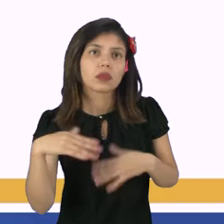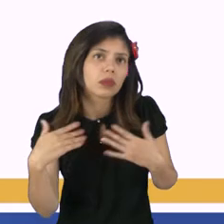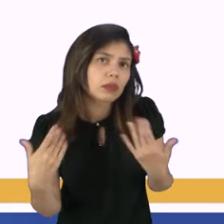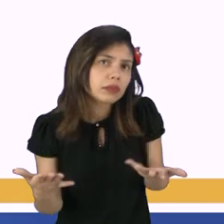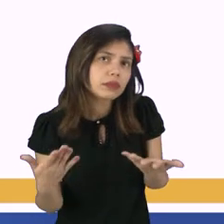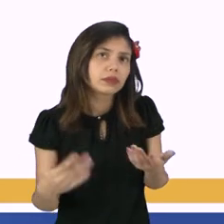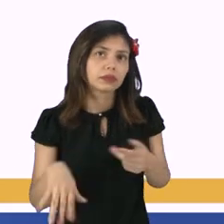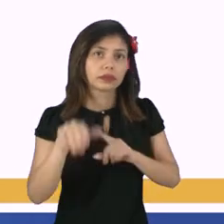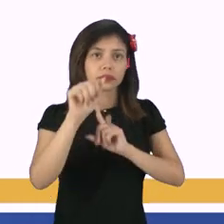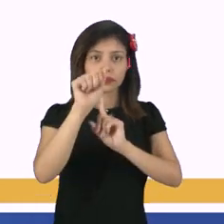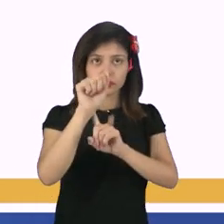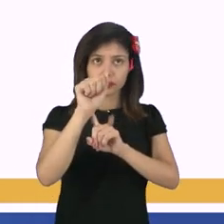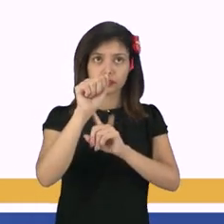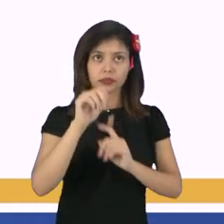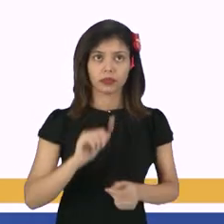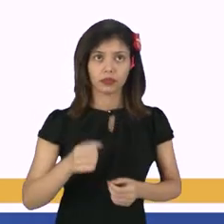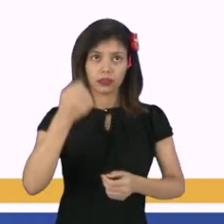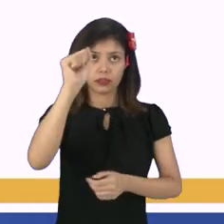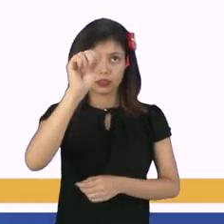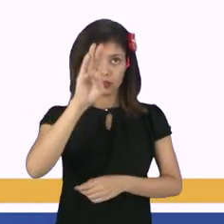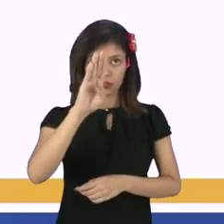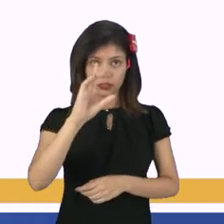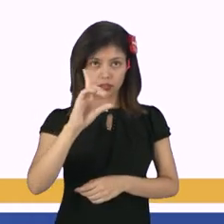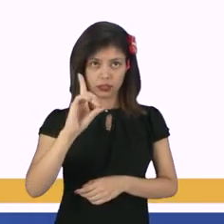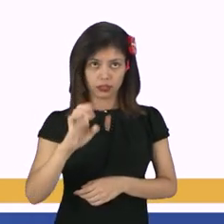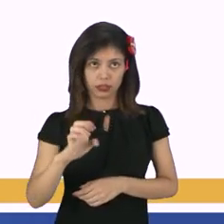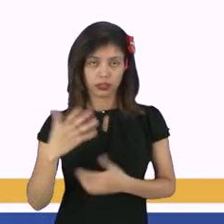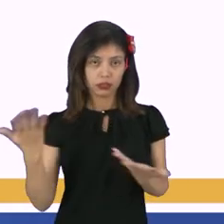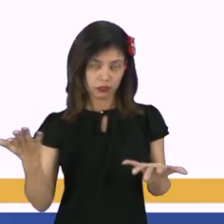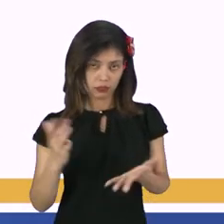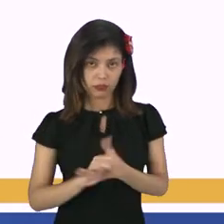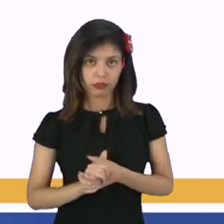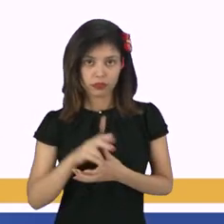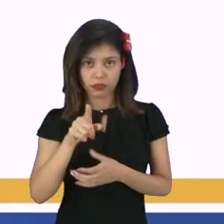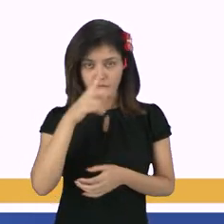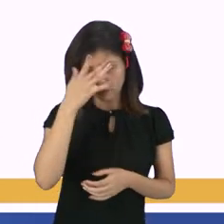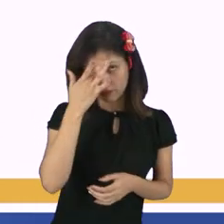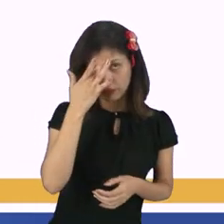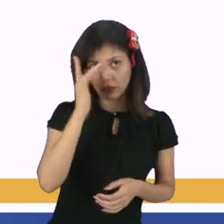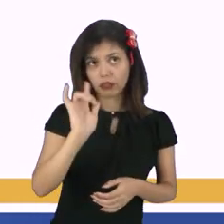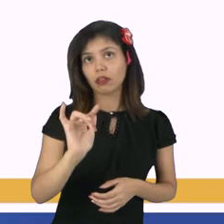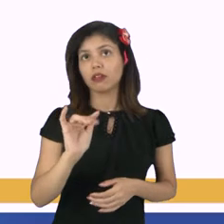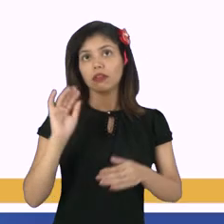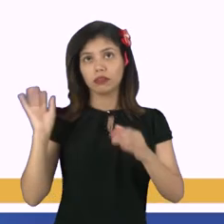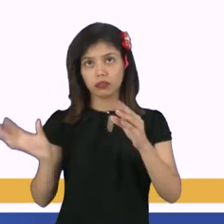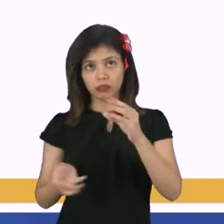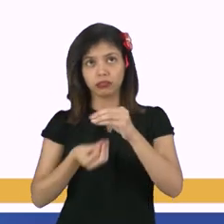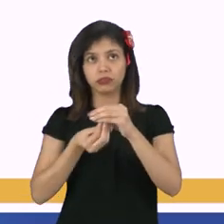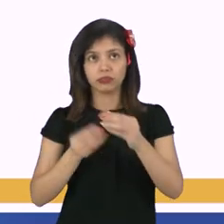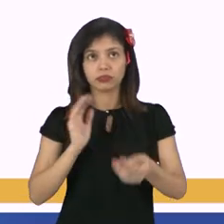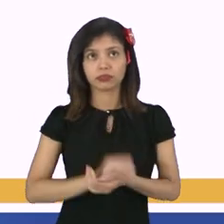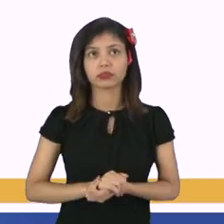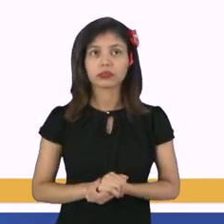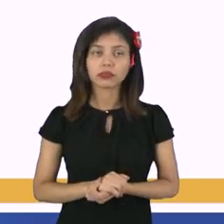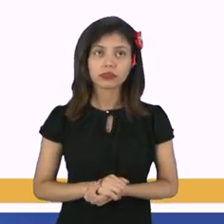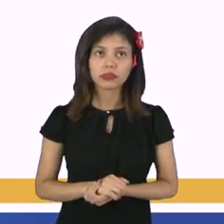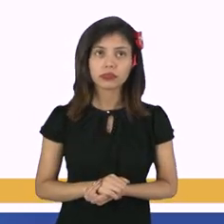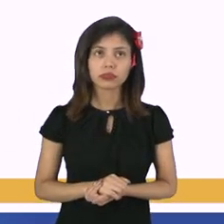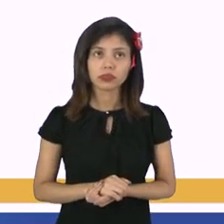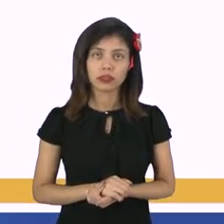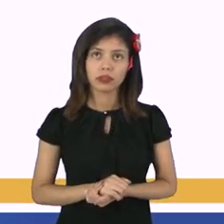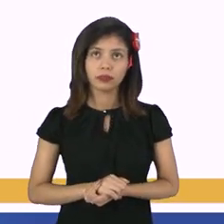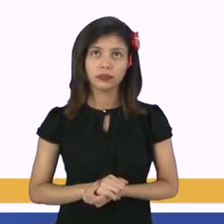de um E aí gente qual desses dessas figuras tridimensionais vocês acham que melhor se encaixa é